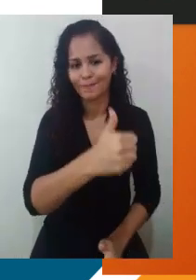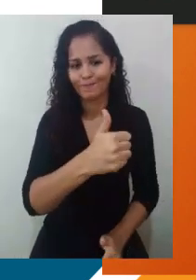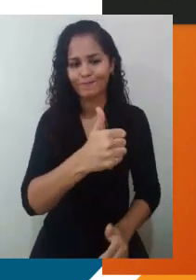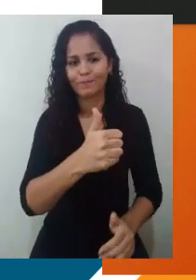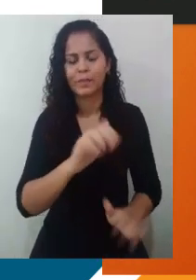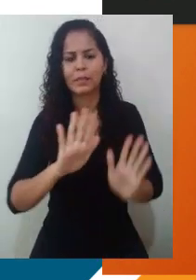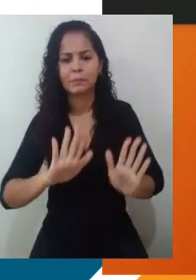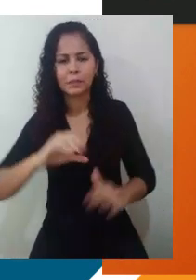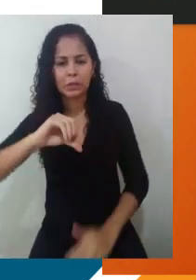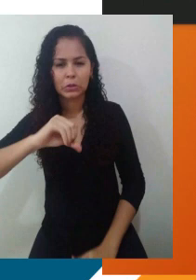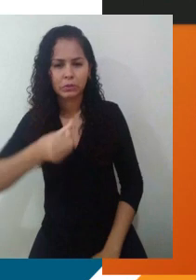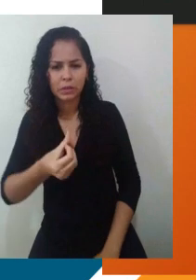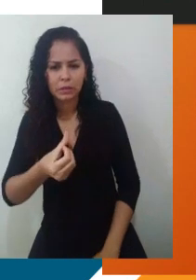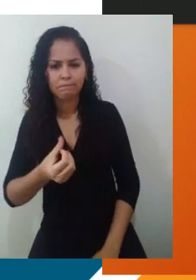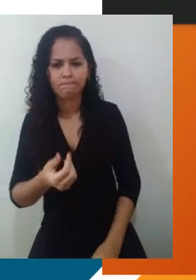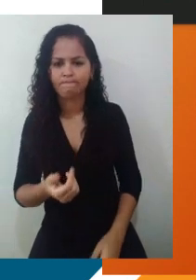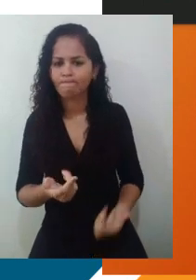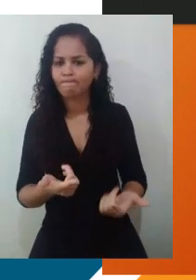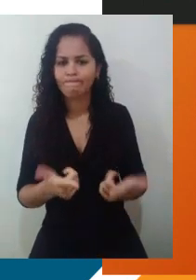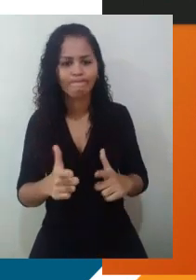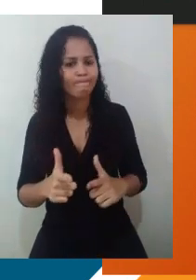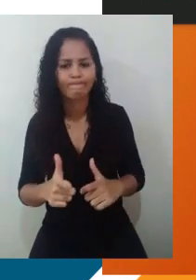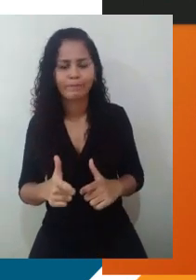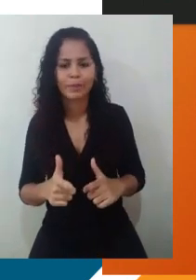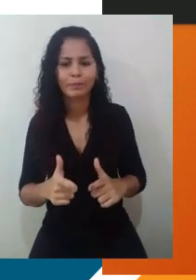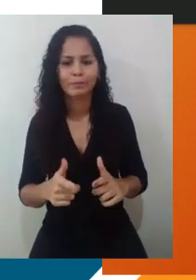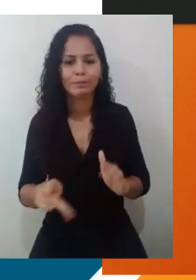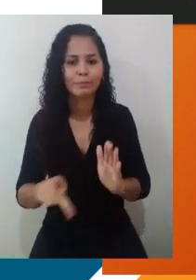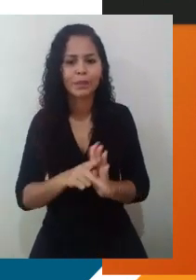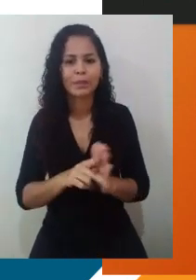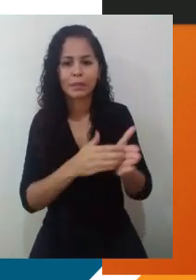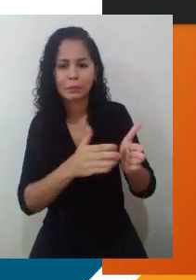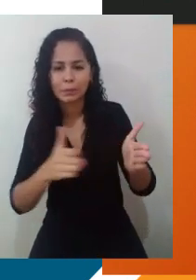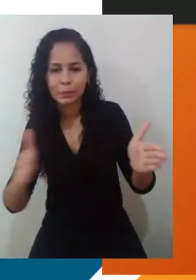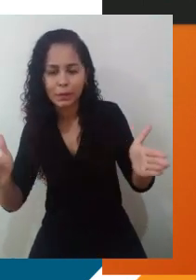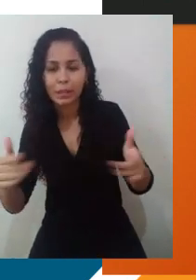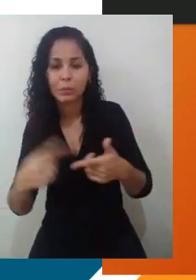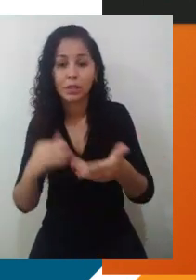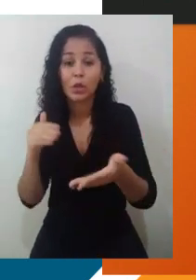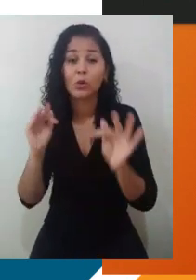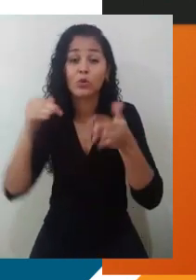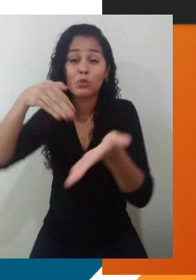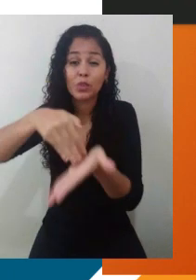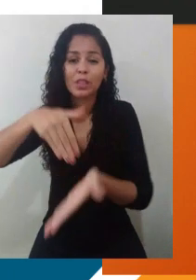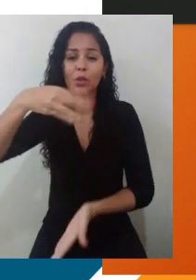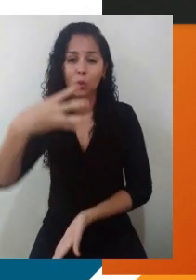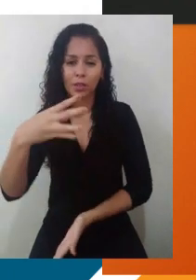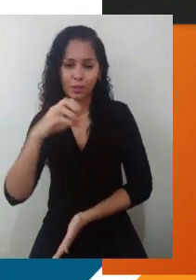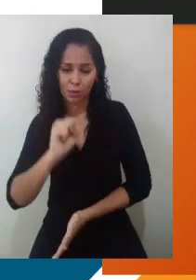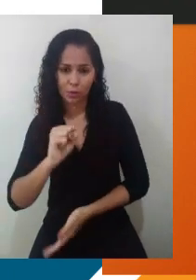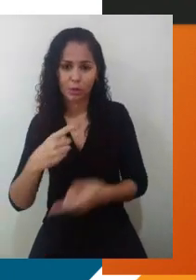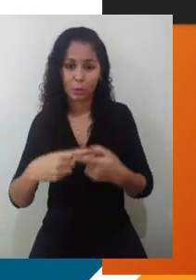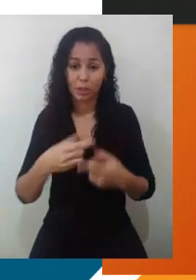A1. Entretanto, 96 não faz parte da nossa progressão, que termina no 48. Esse 96 foi